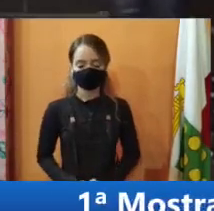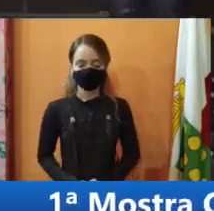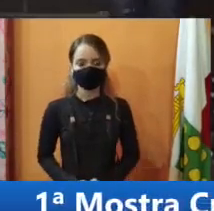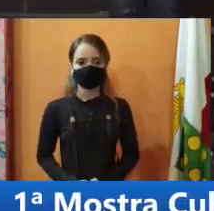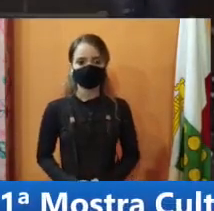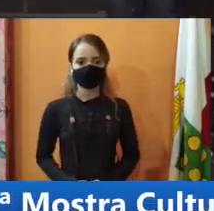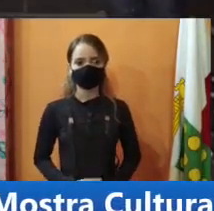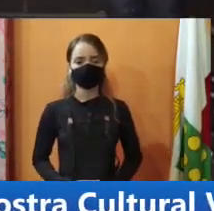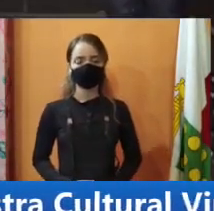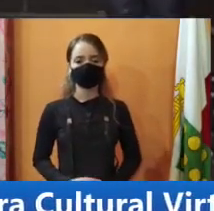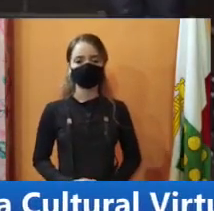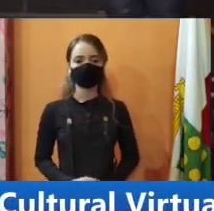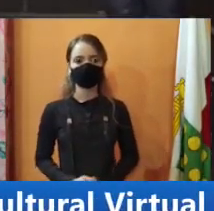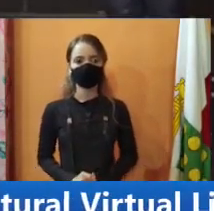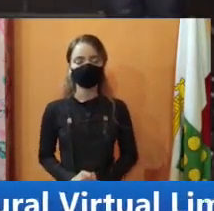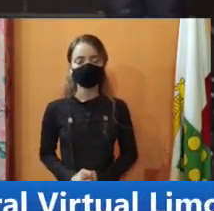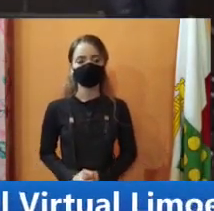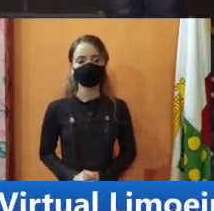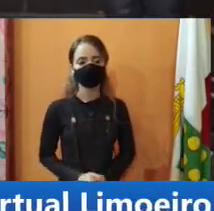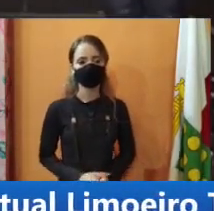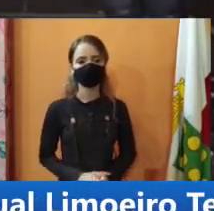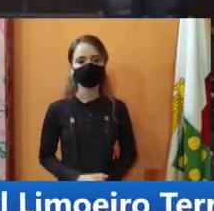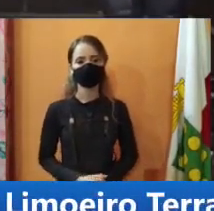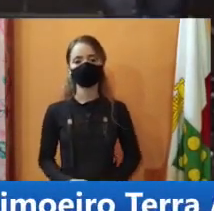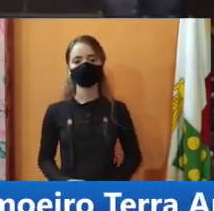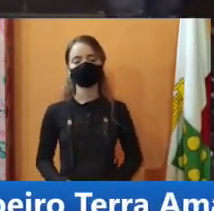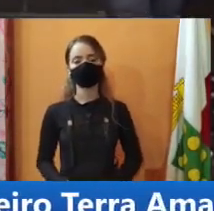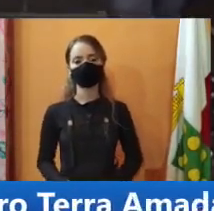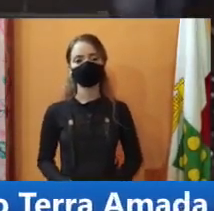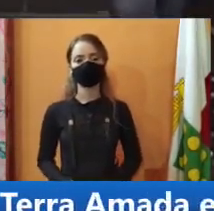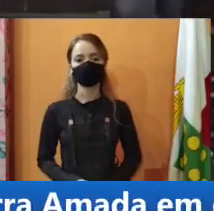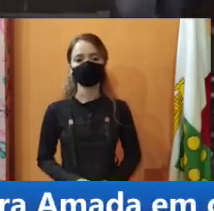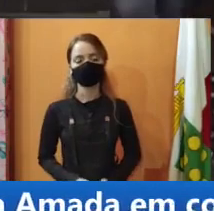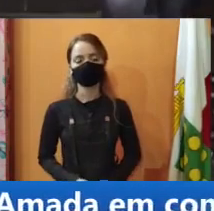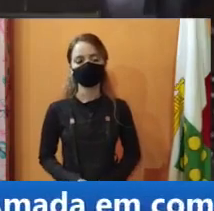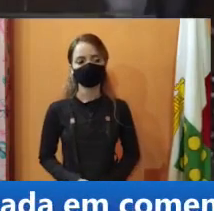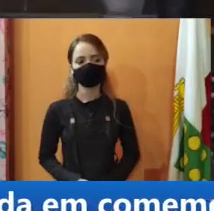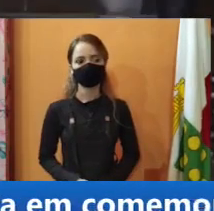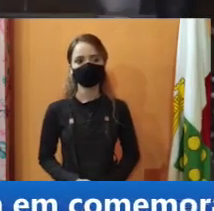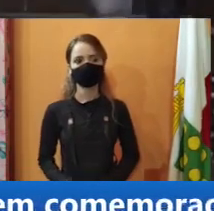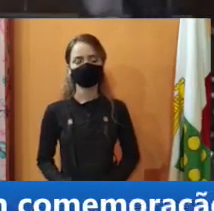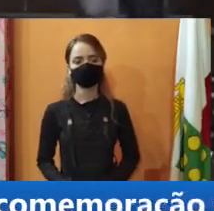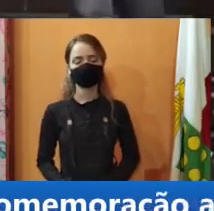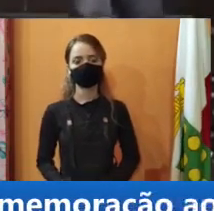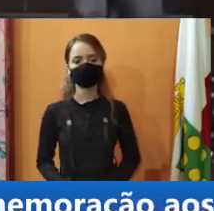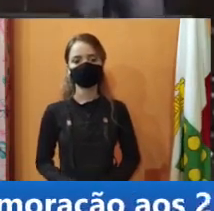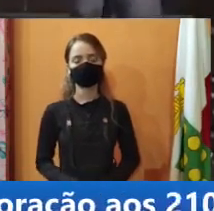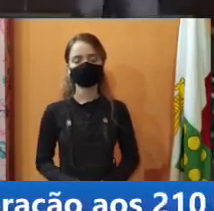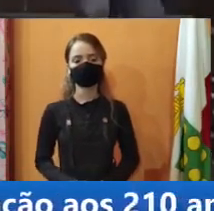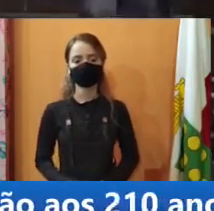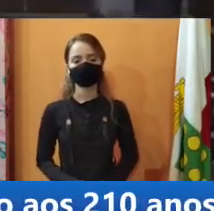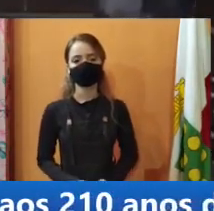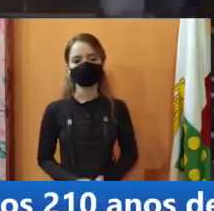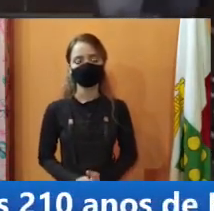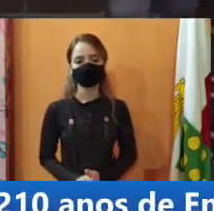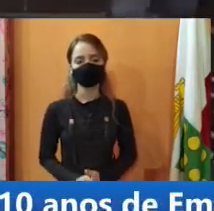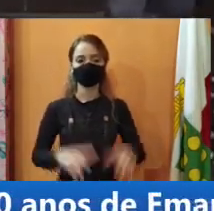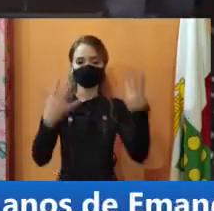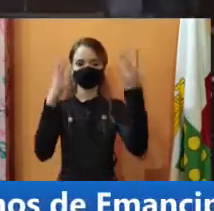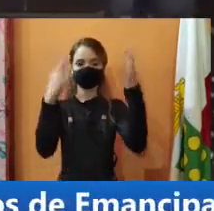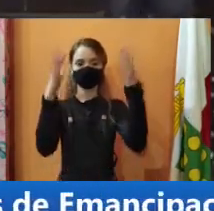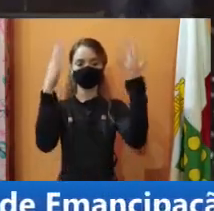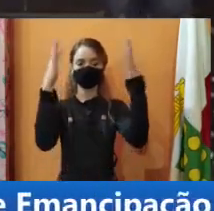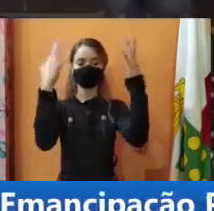É o megalito. O povo único, humilde e verdadeiro, de braços abertos pra te receber. Eita, aplauso pra